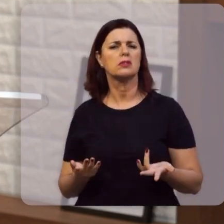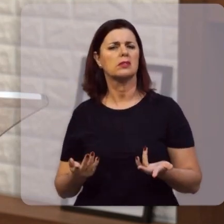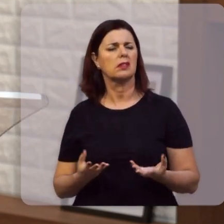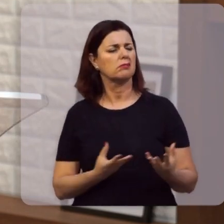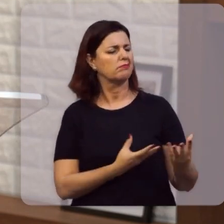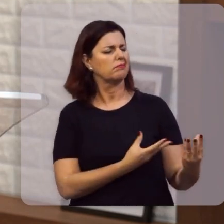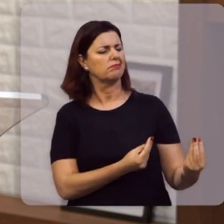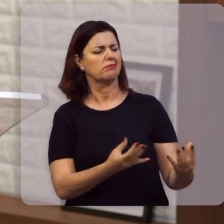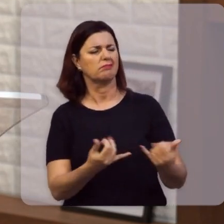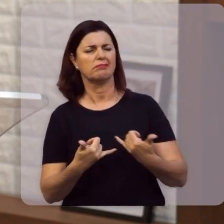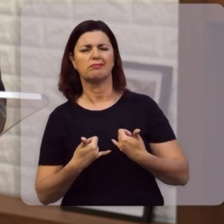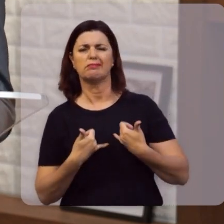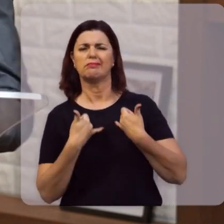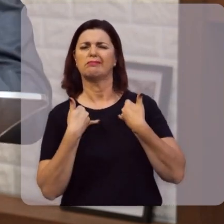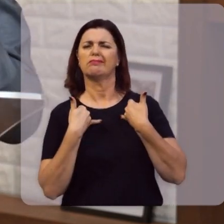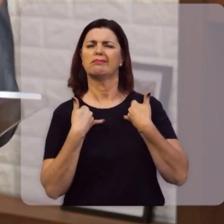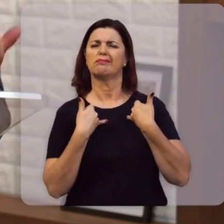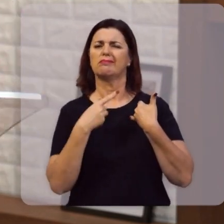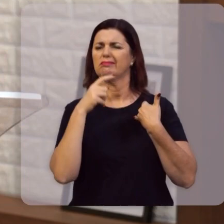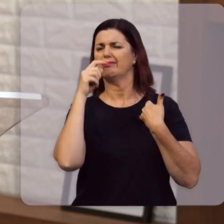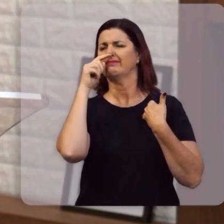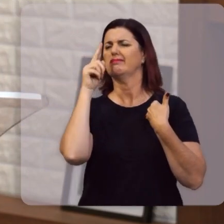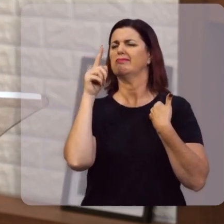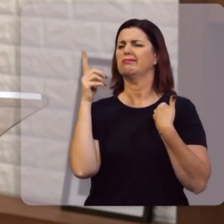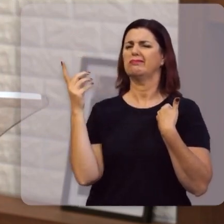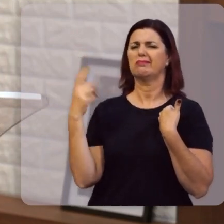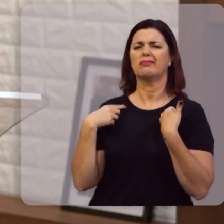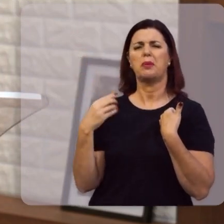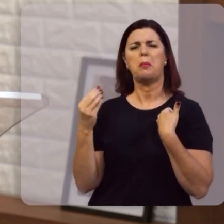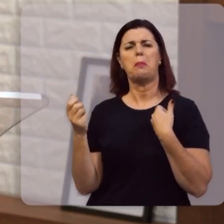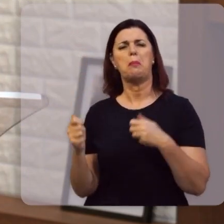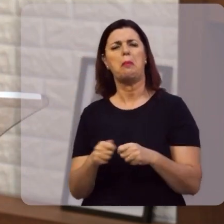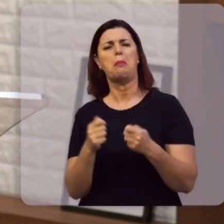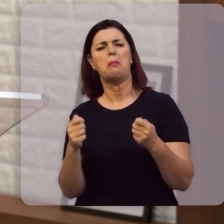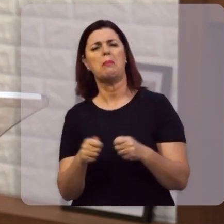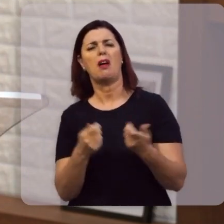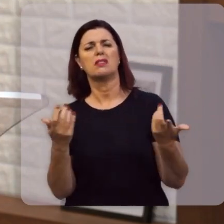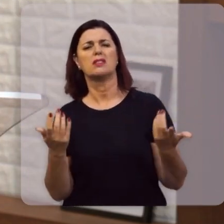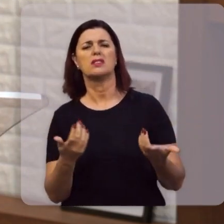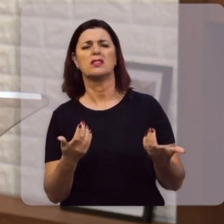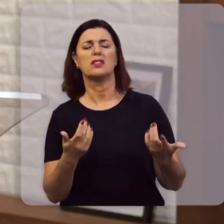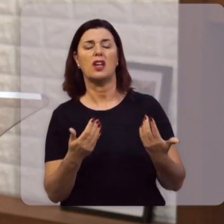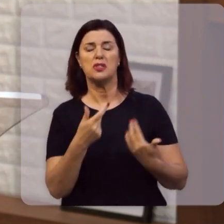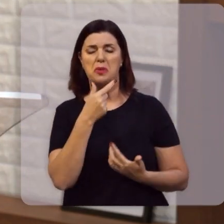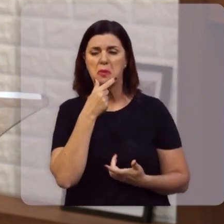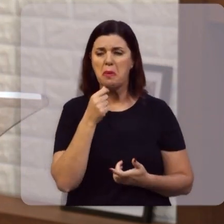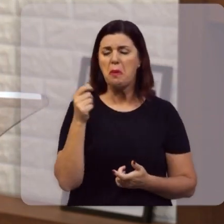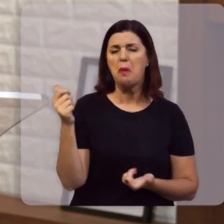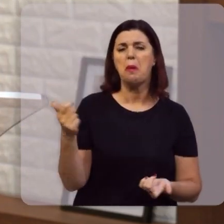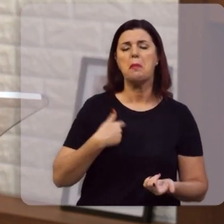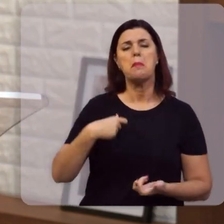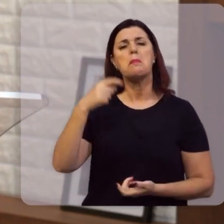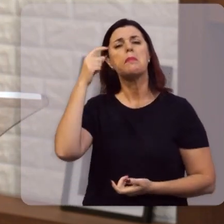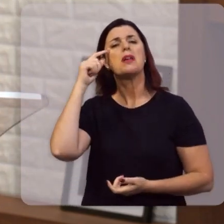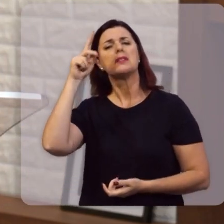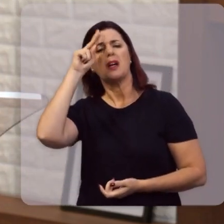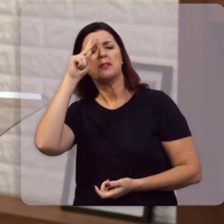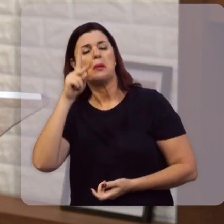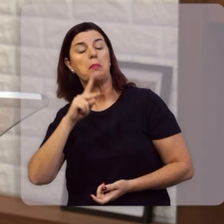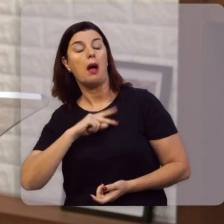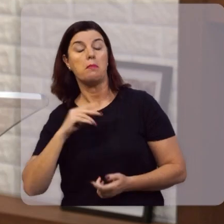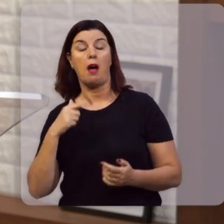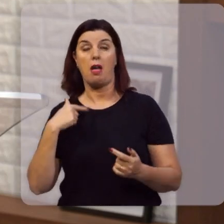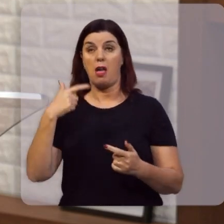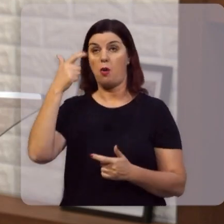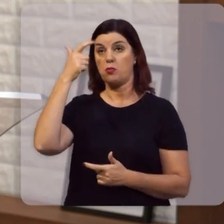soberba, quanta arrogância, quanta tolice de homens achando que pela